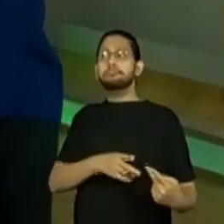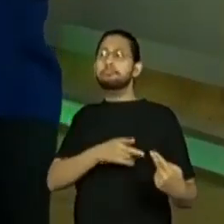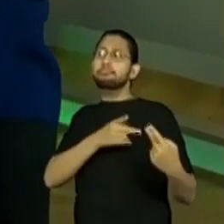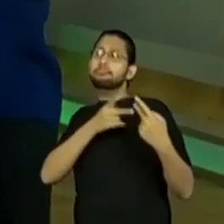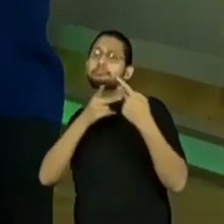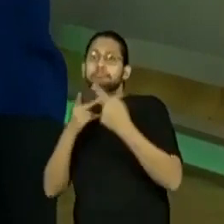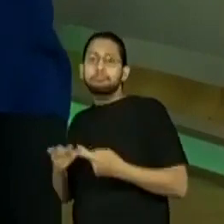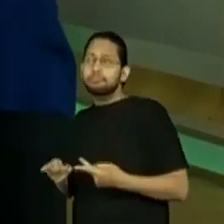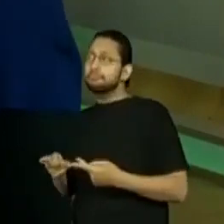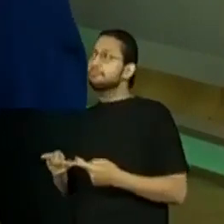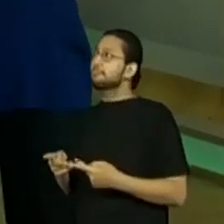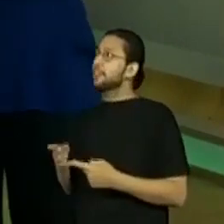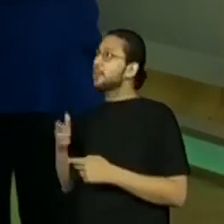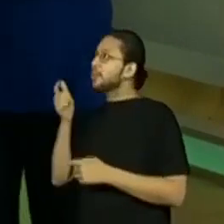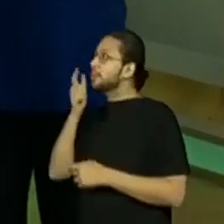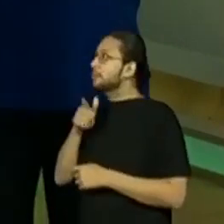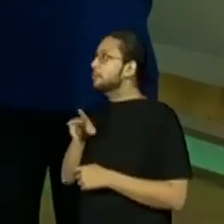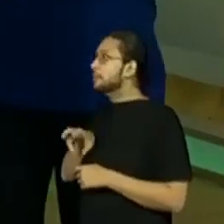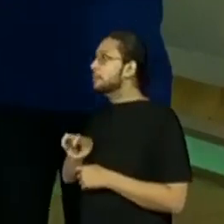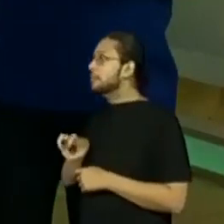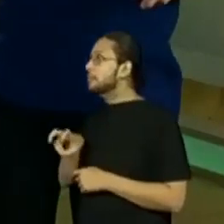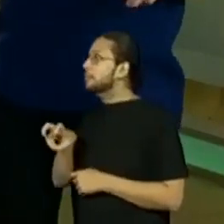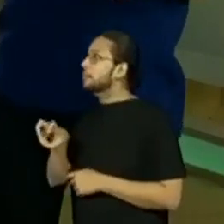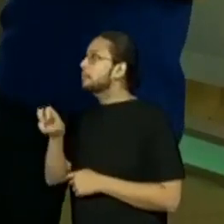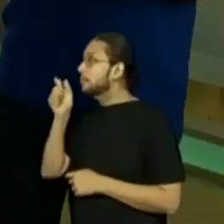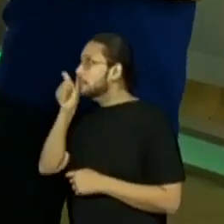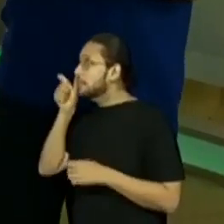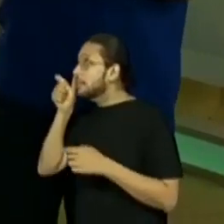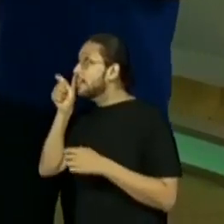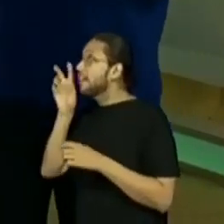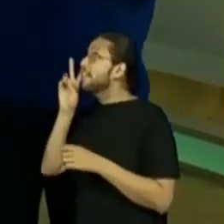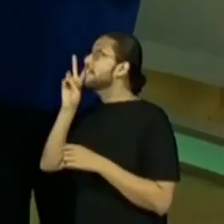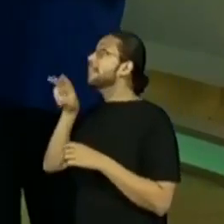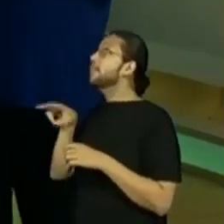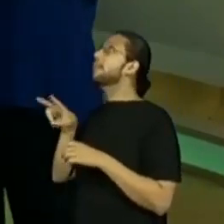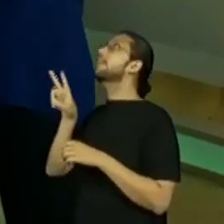até esse monumento, já visitou, já viu esse monumento ao vivo.